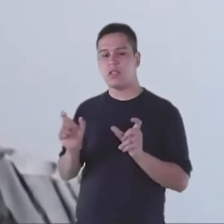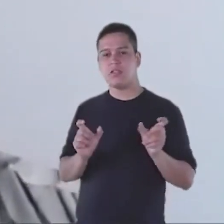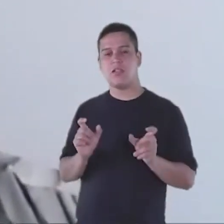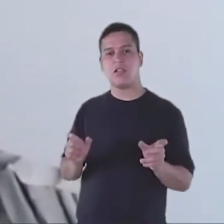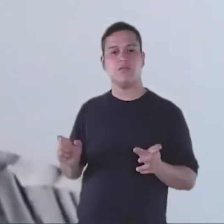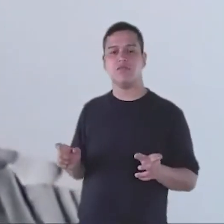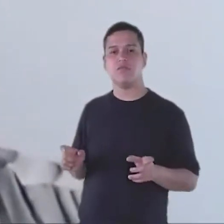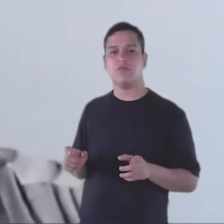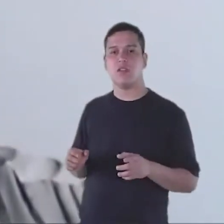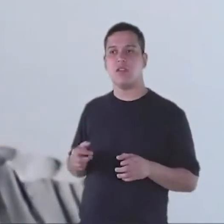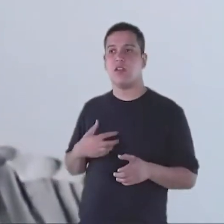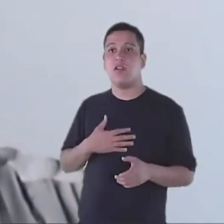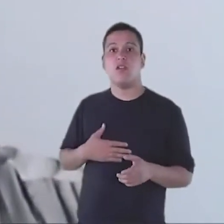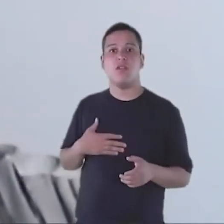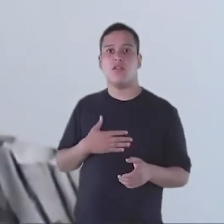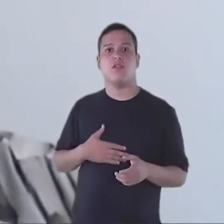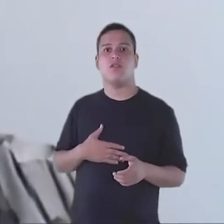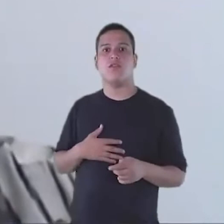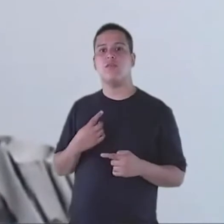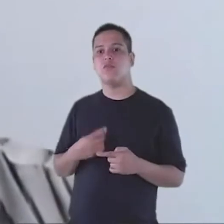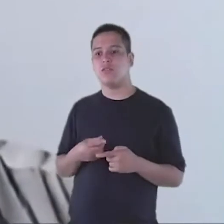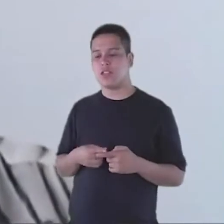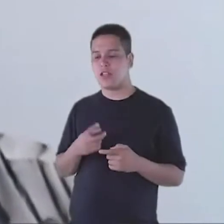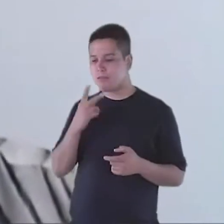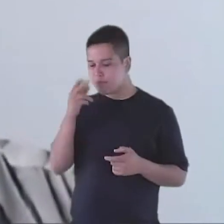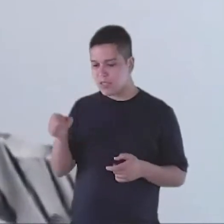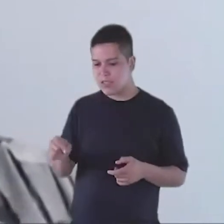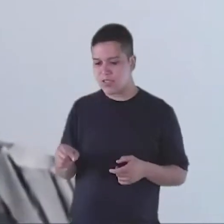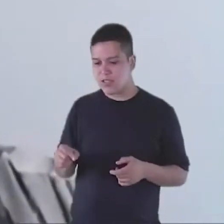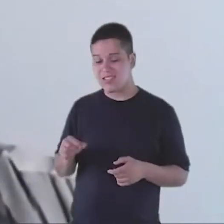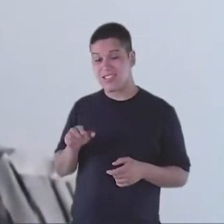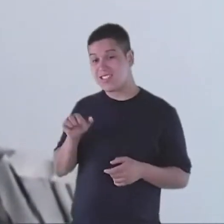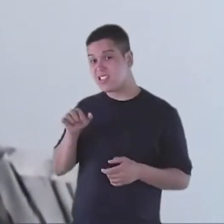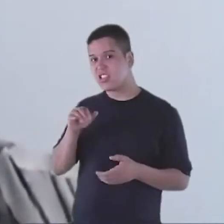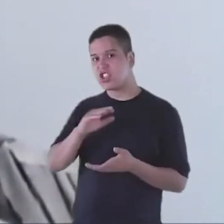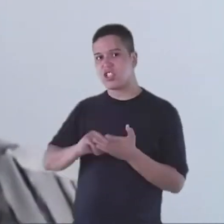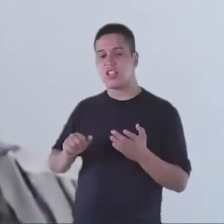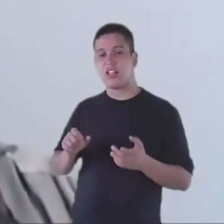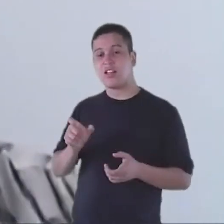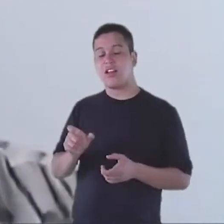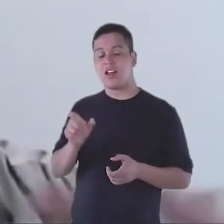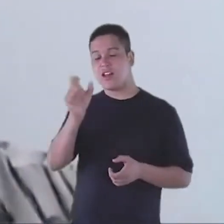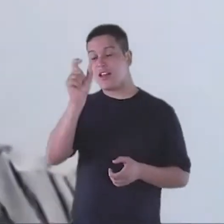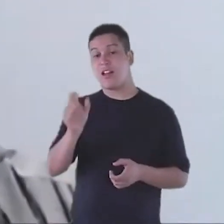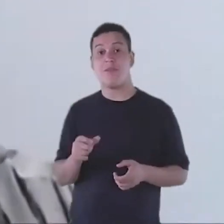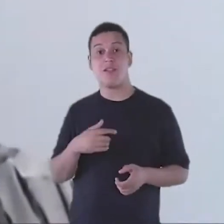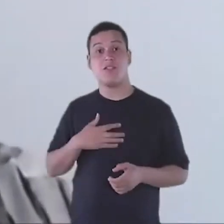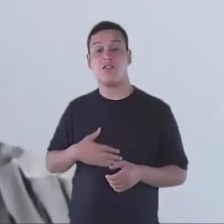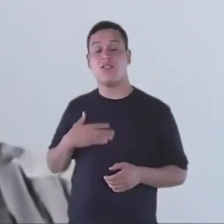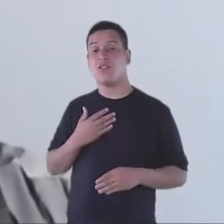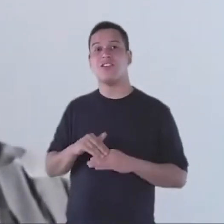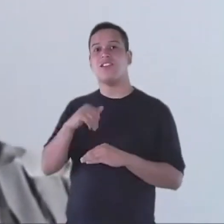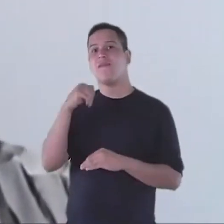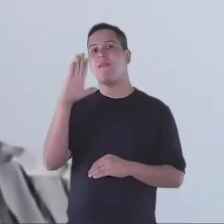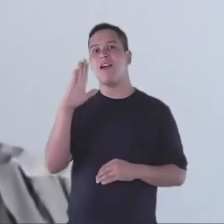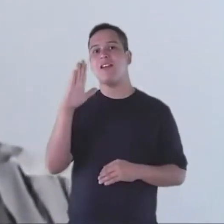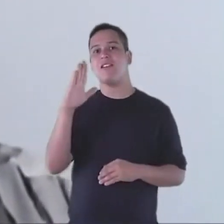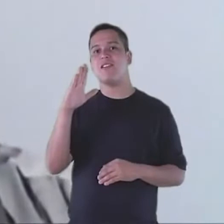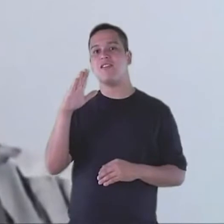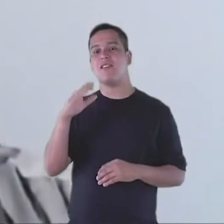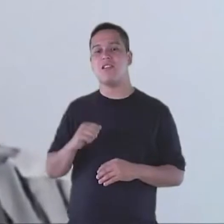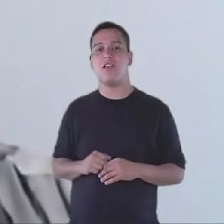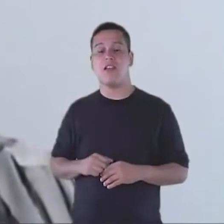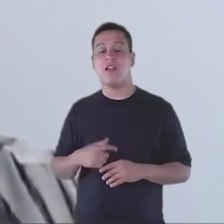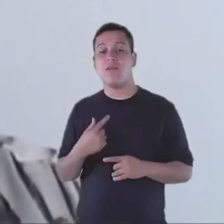porque isso valoriza o que ficou. O que fica no livro, e talvez os leitores não tenham essa noção,